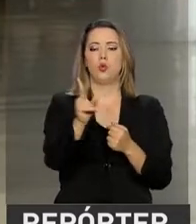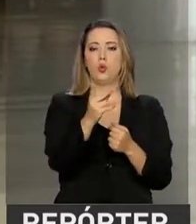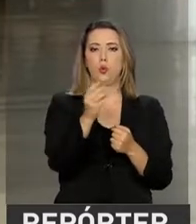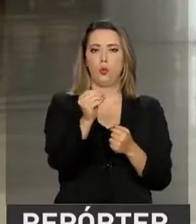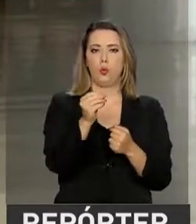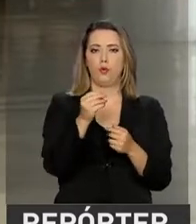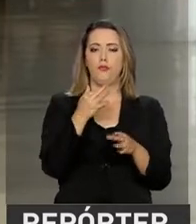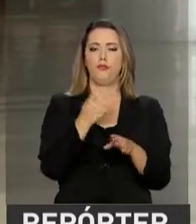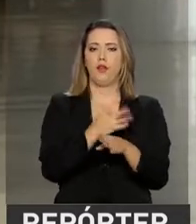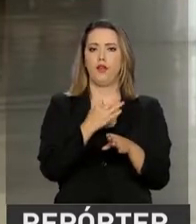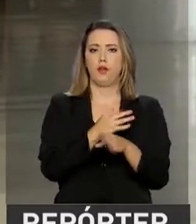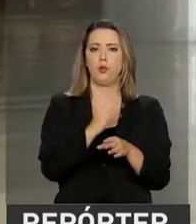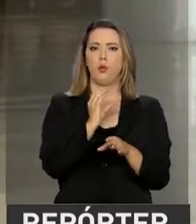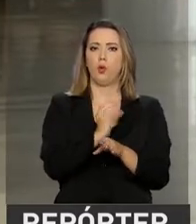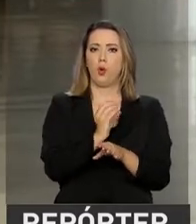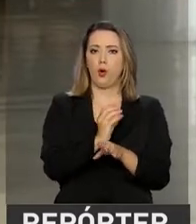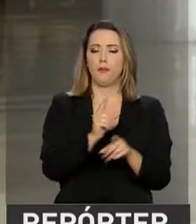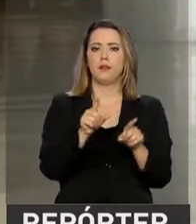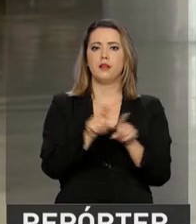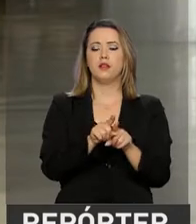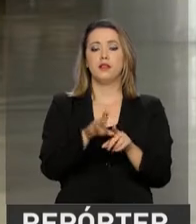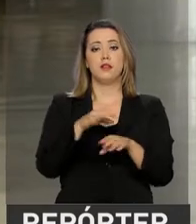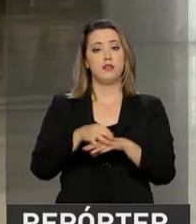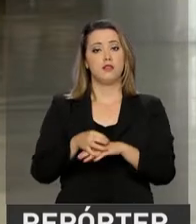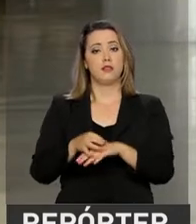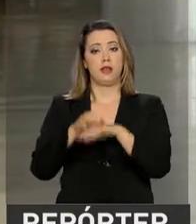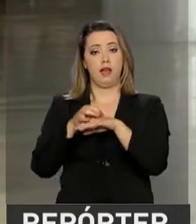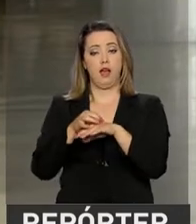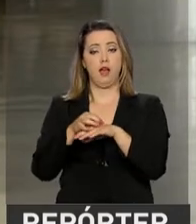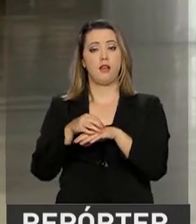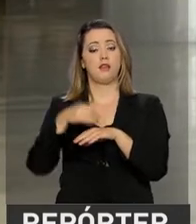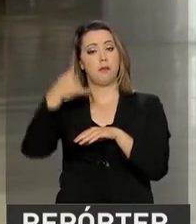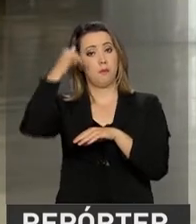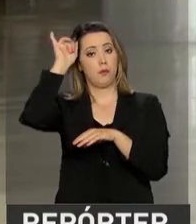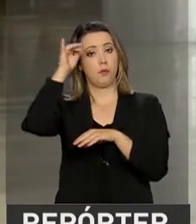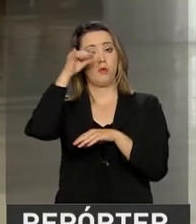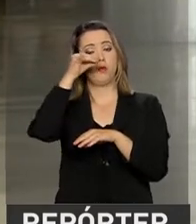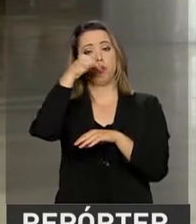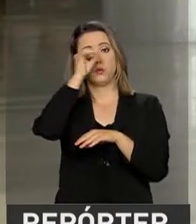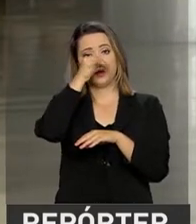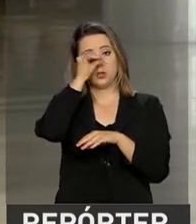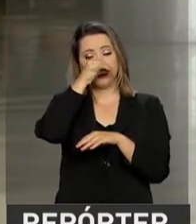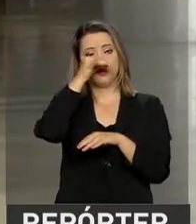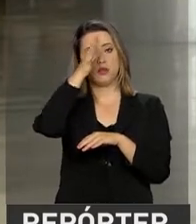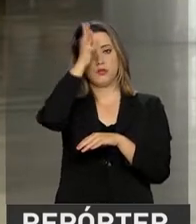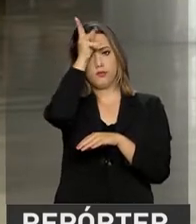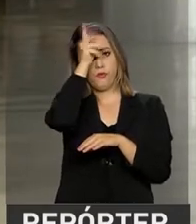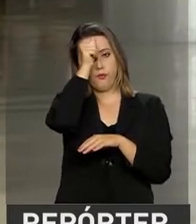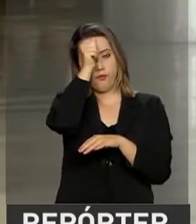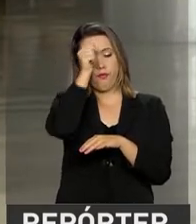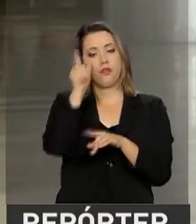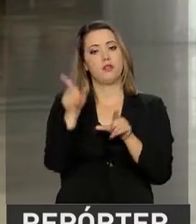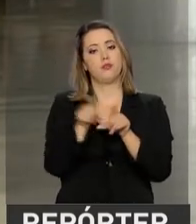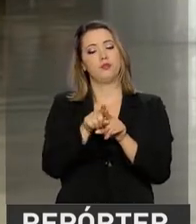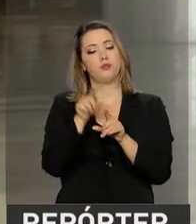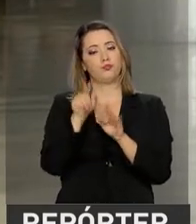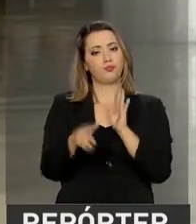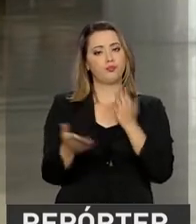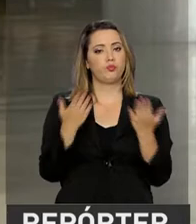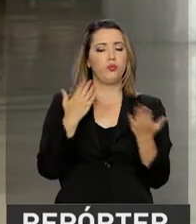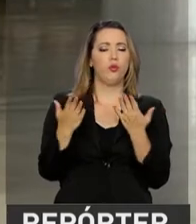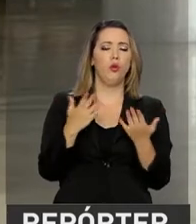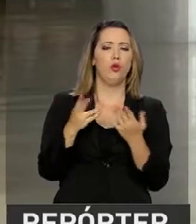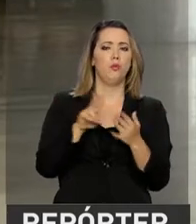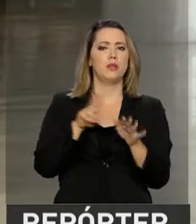e ferro e carnes bovina suína e de frangos na primeira semana de agosto de 2017 relação à